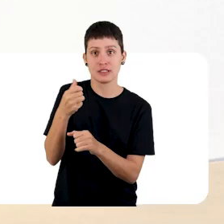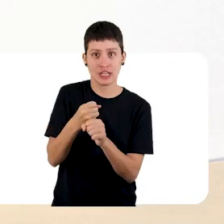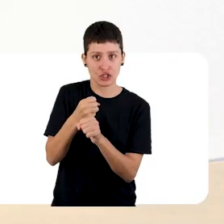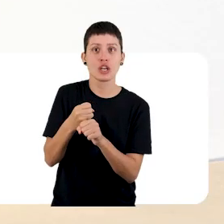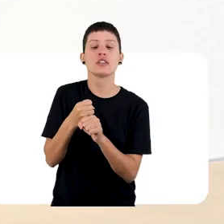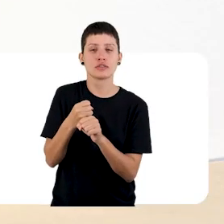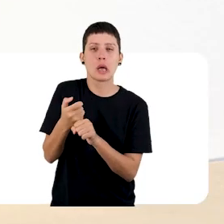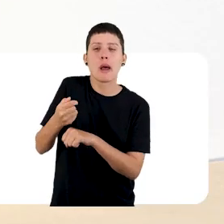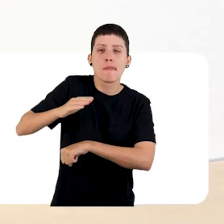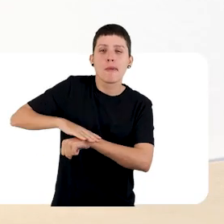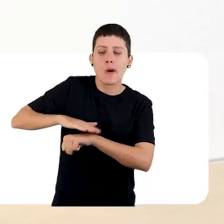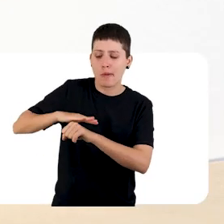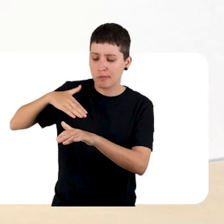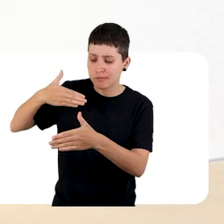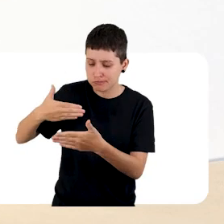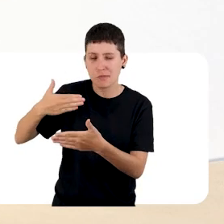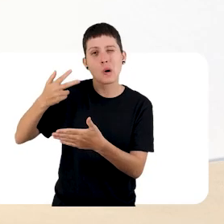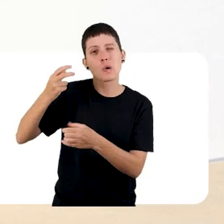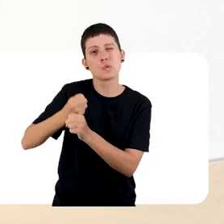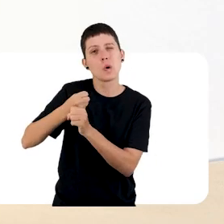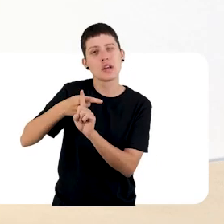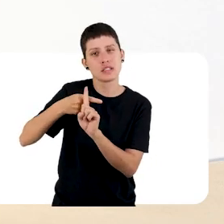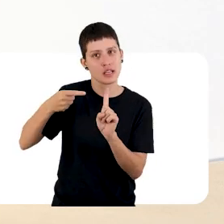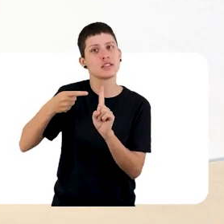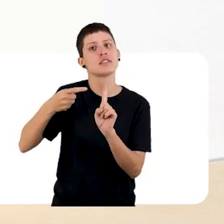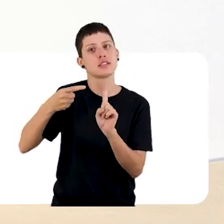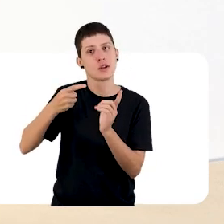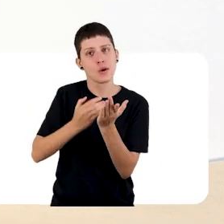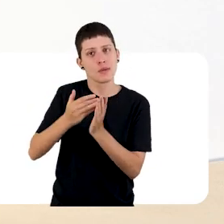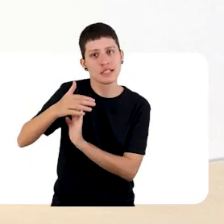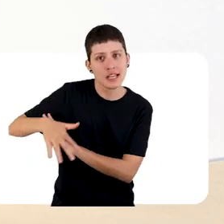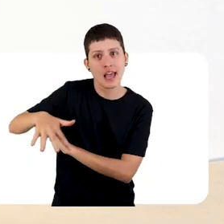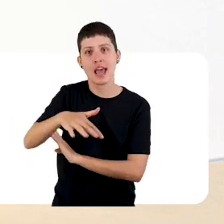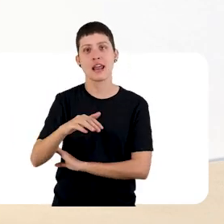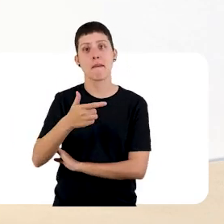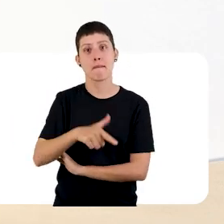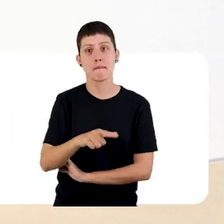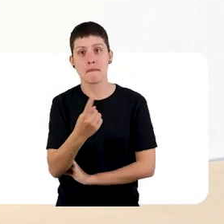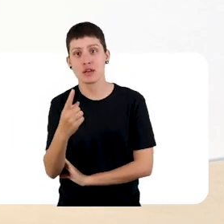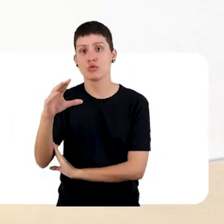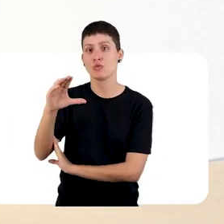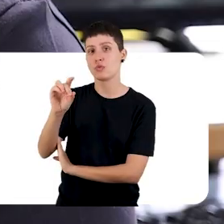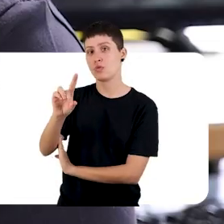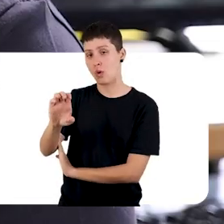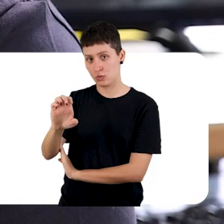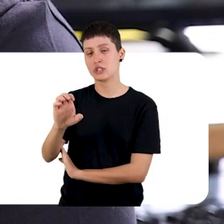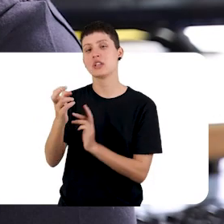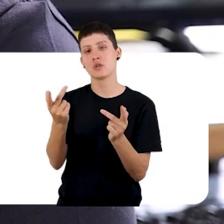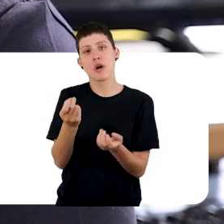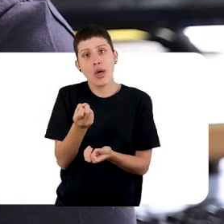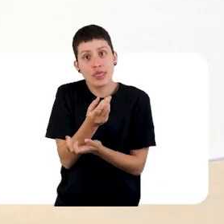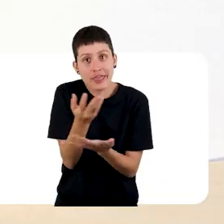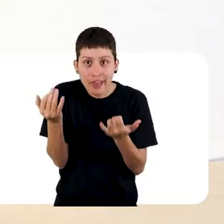E recentemente, há uns 2 anos e meio, tenho empreendido com a Mais Um Code, que tem levado